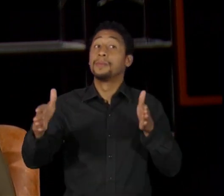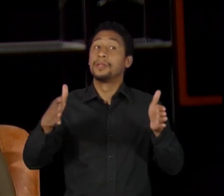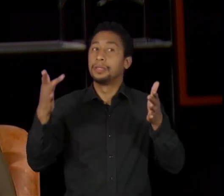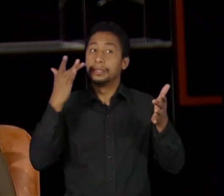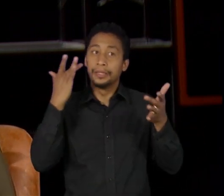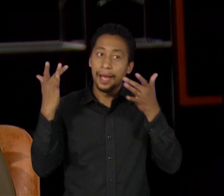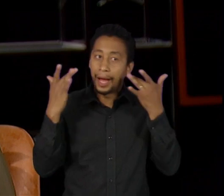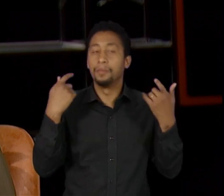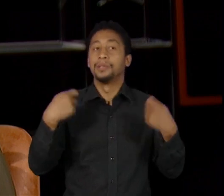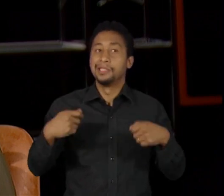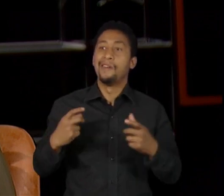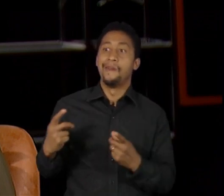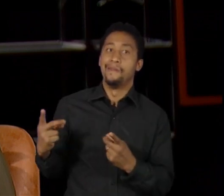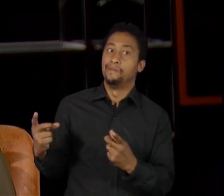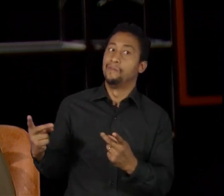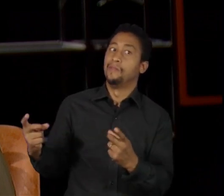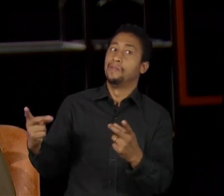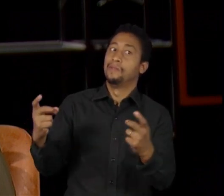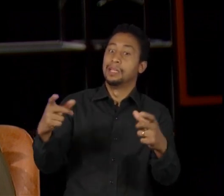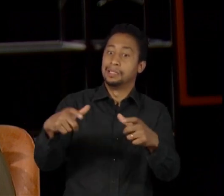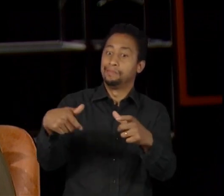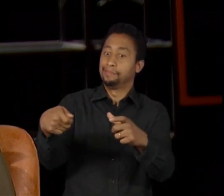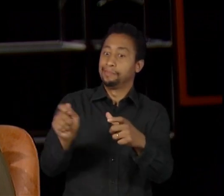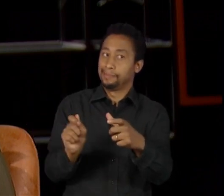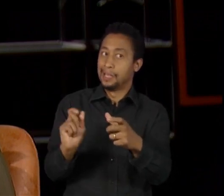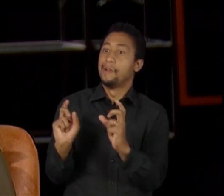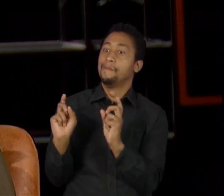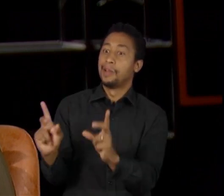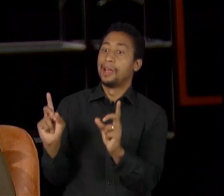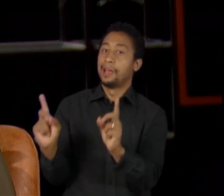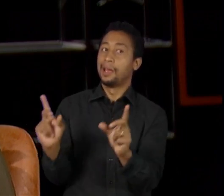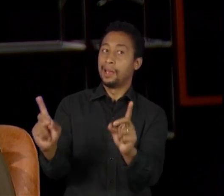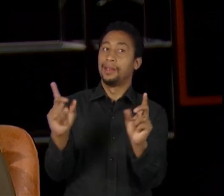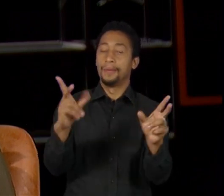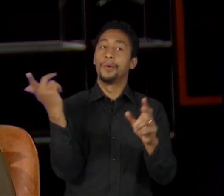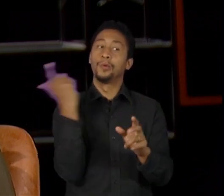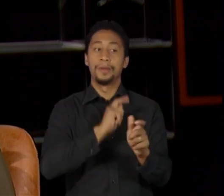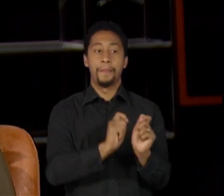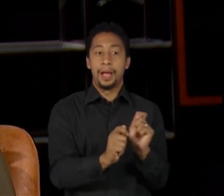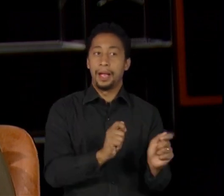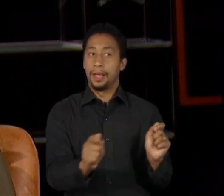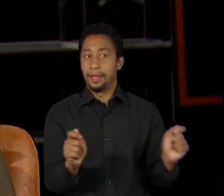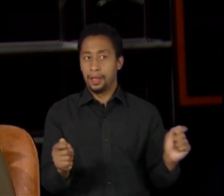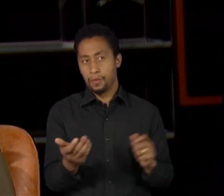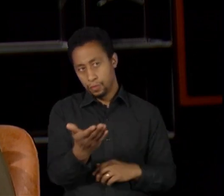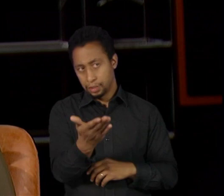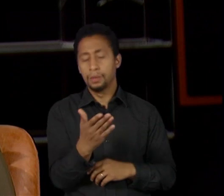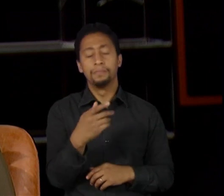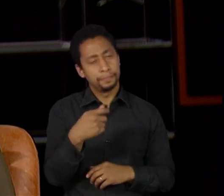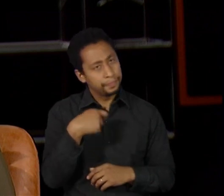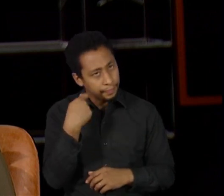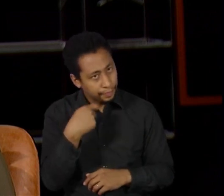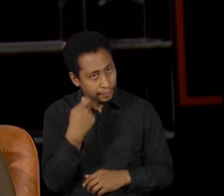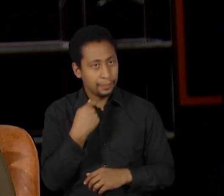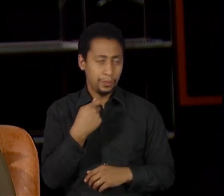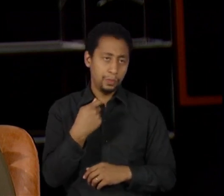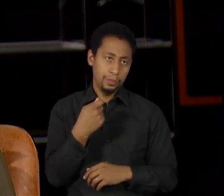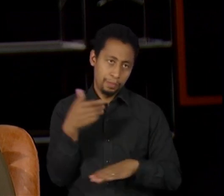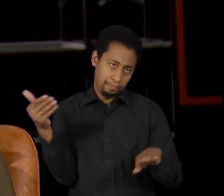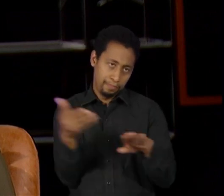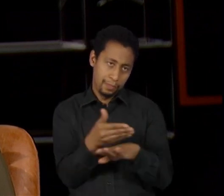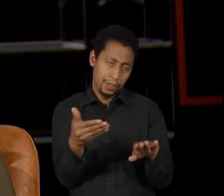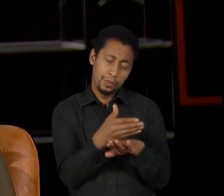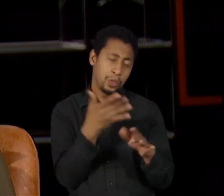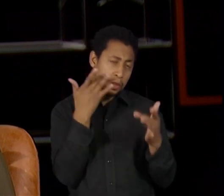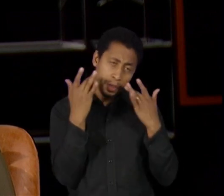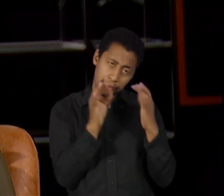da bilheteria. Exato. Sustentava todo esse elenco e tal. Mas você atuou também em montagens mais modestas. Por